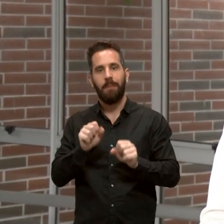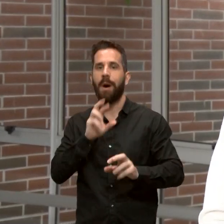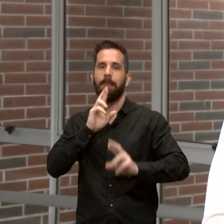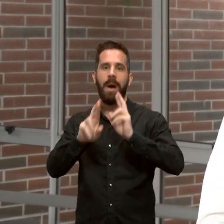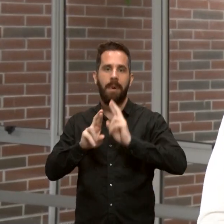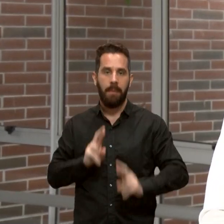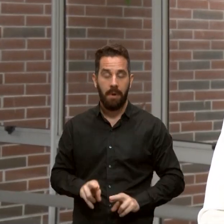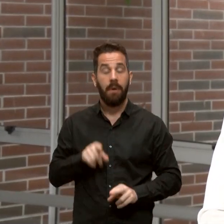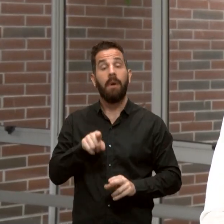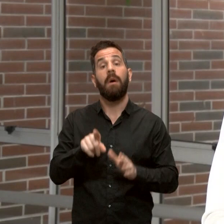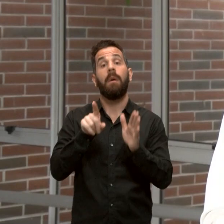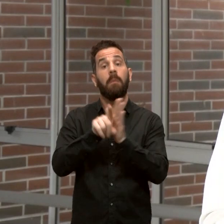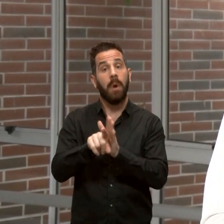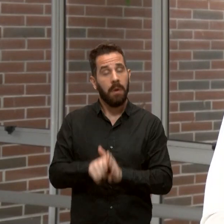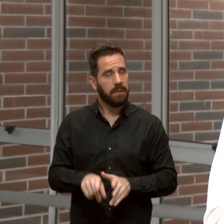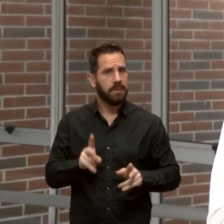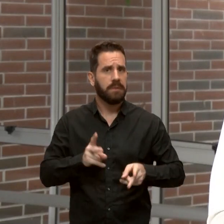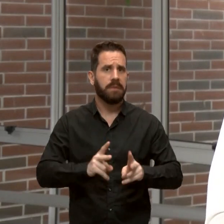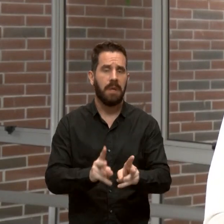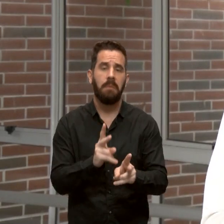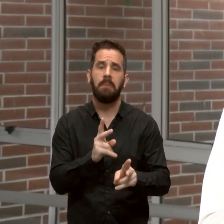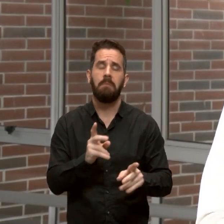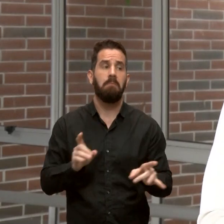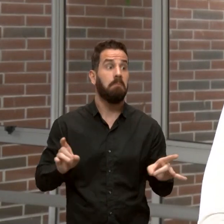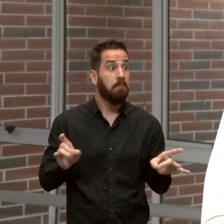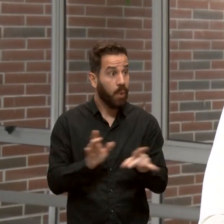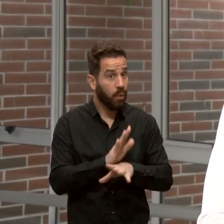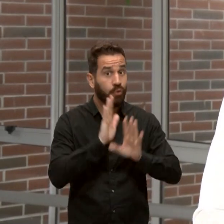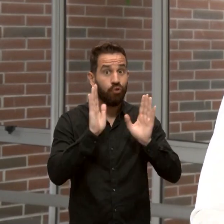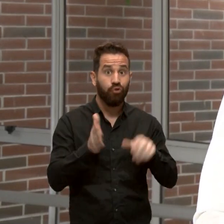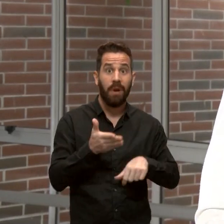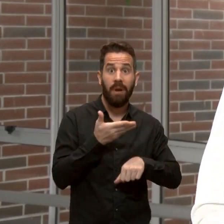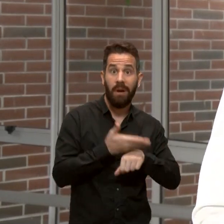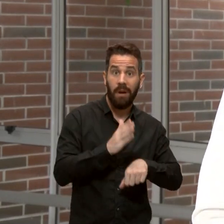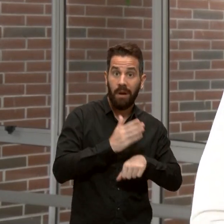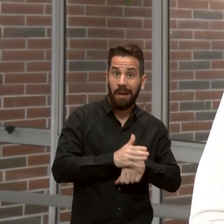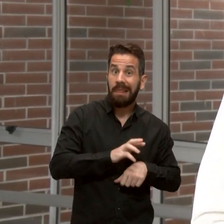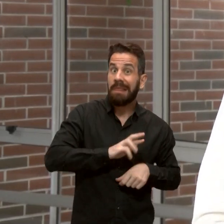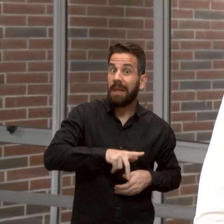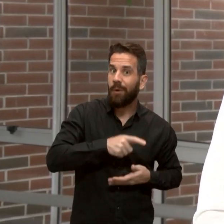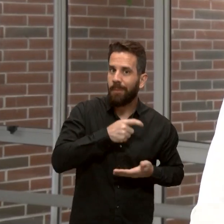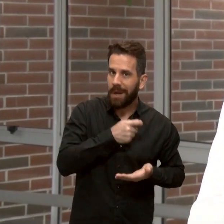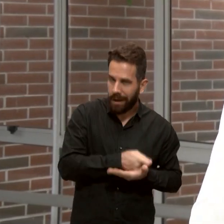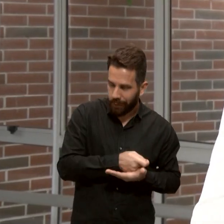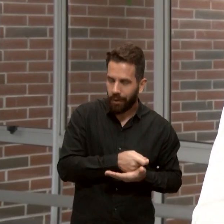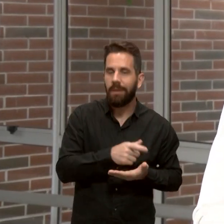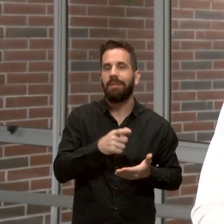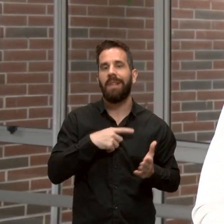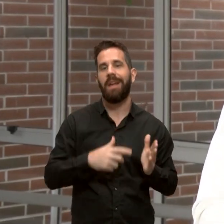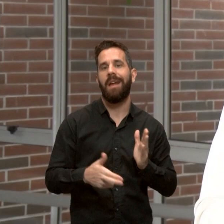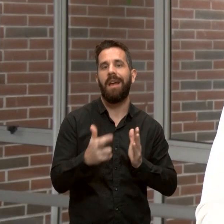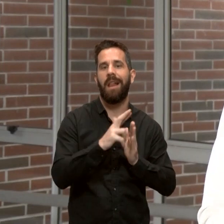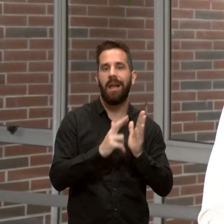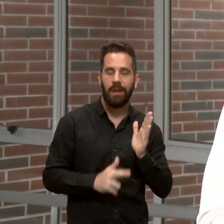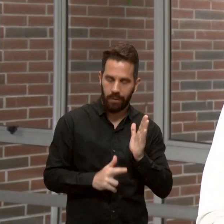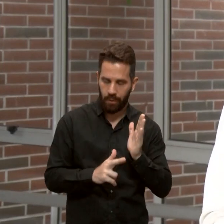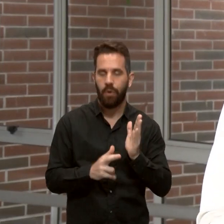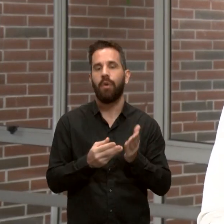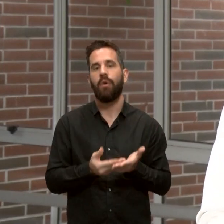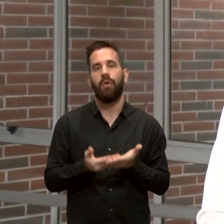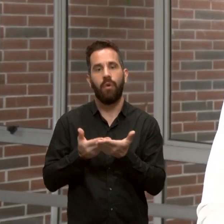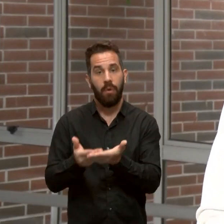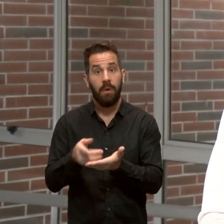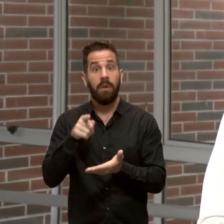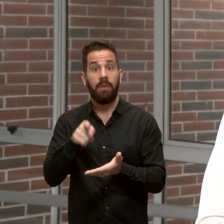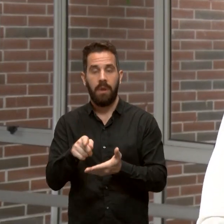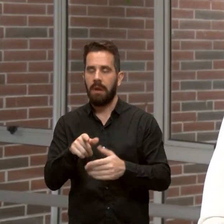fluxo contínuo, sempre quando o estudante ele finaliza o estágio não obrigatório, ele entrega um relatório. E nessa mensagem automática de relatório, a